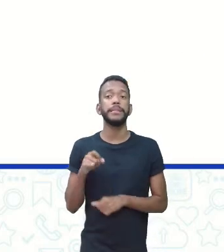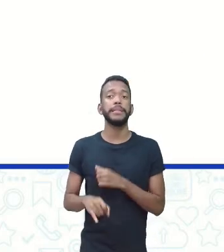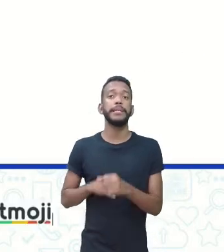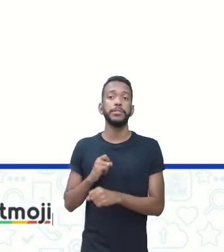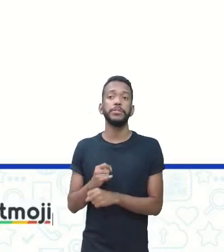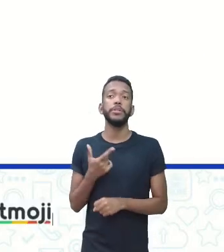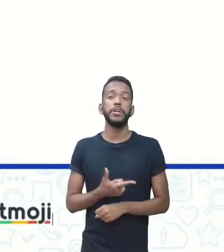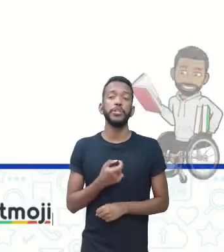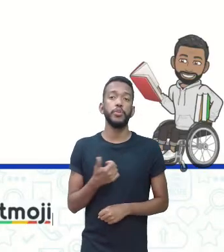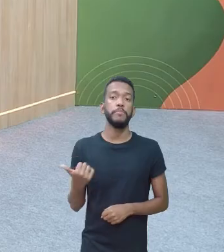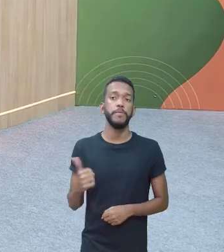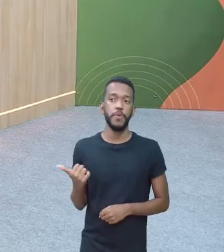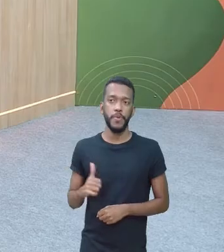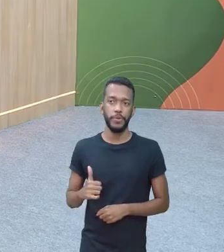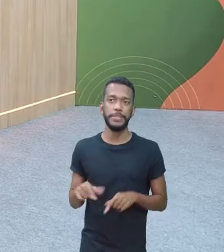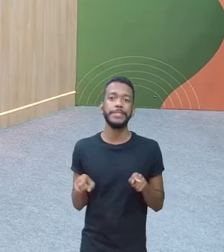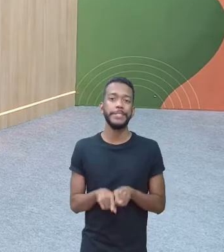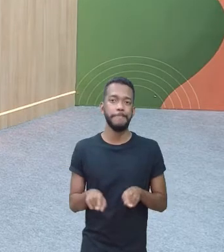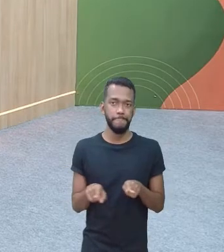em 2011.